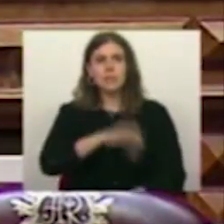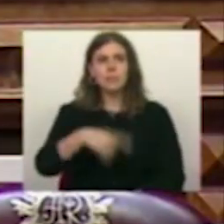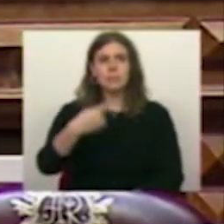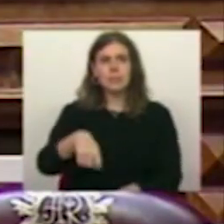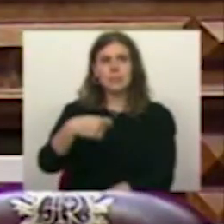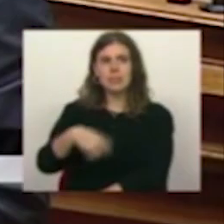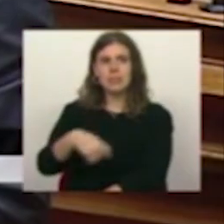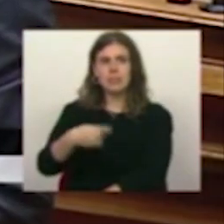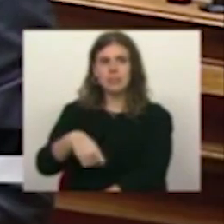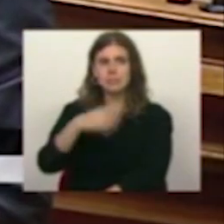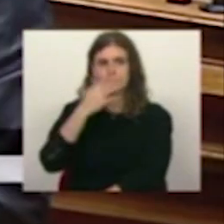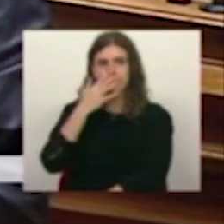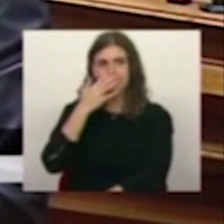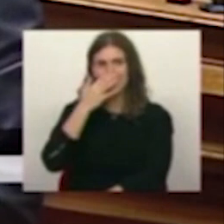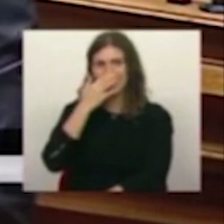Presidente,